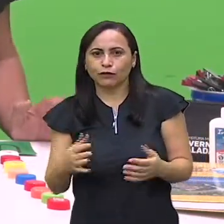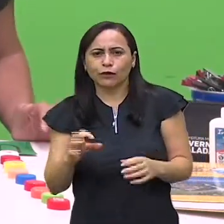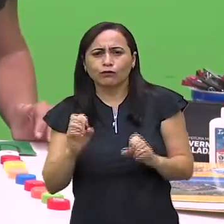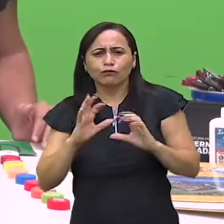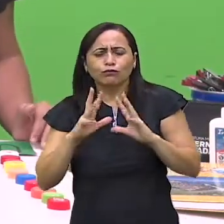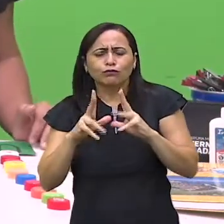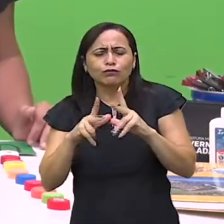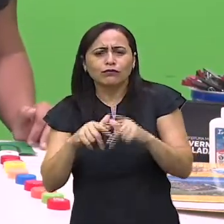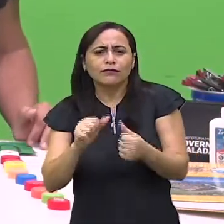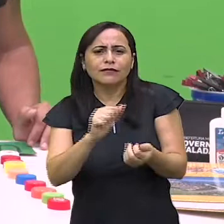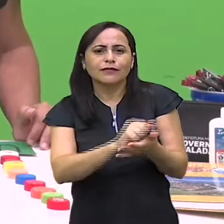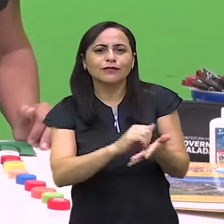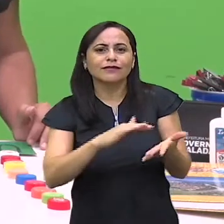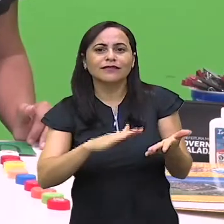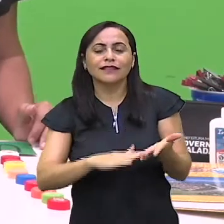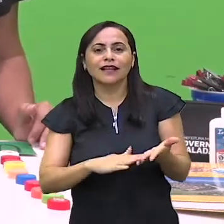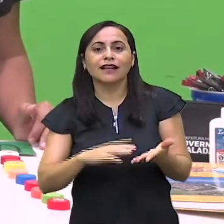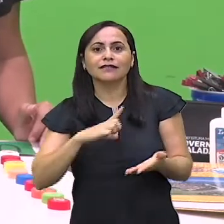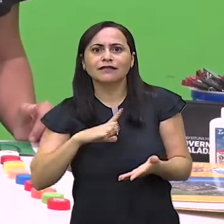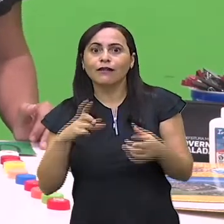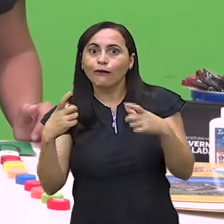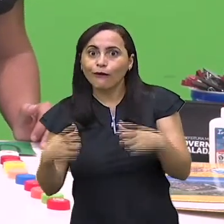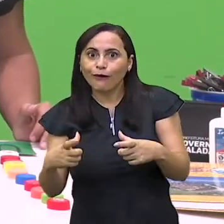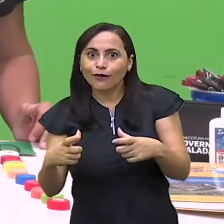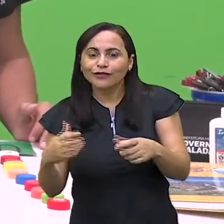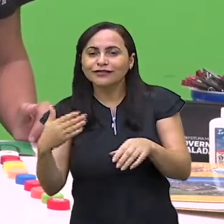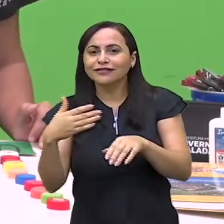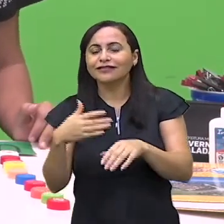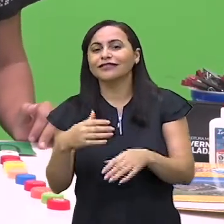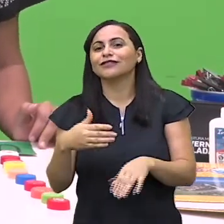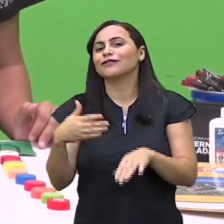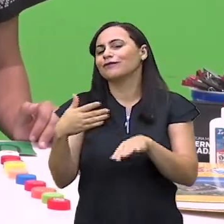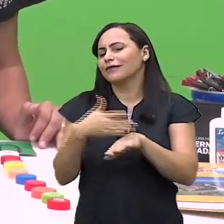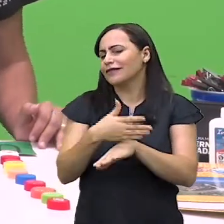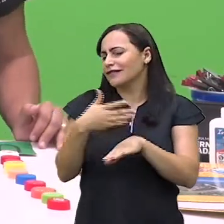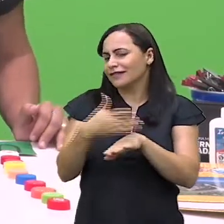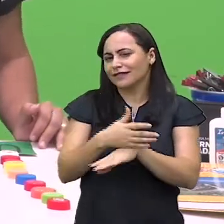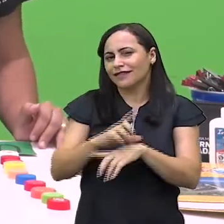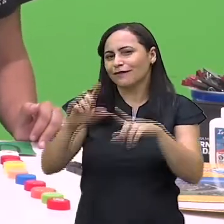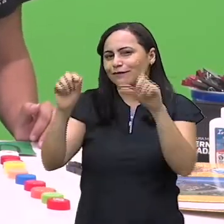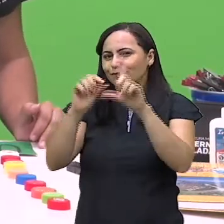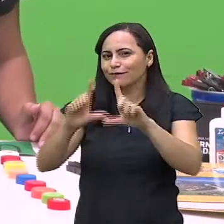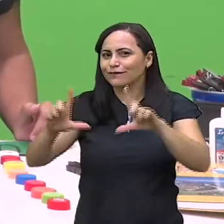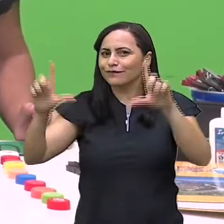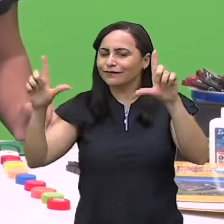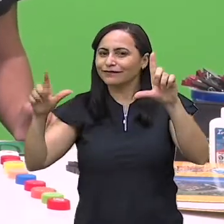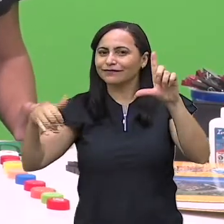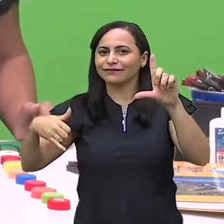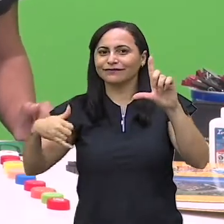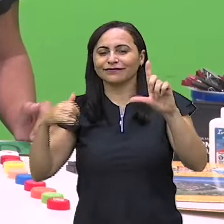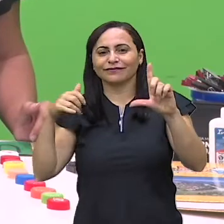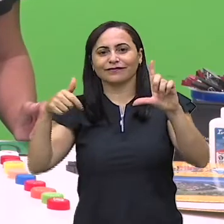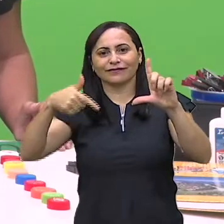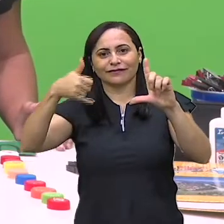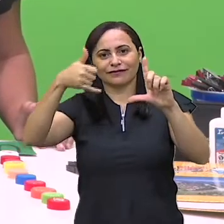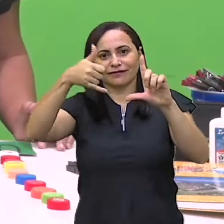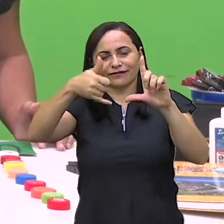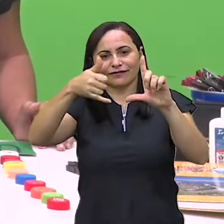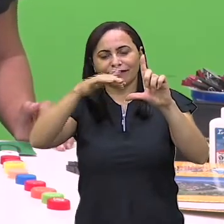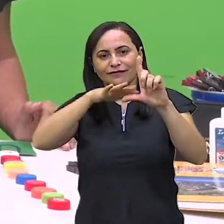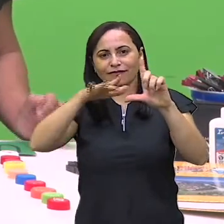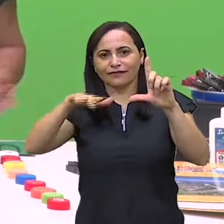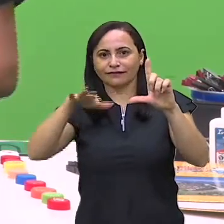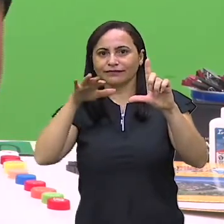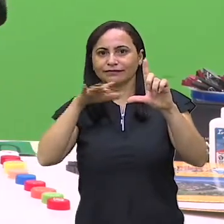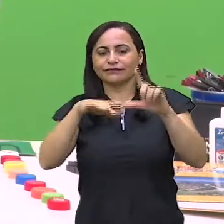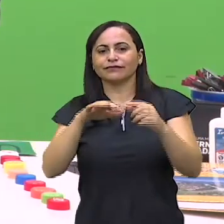nossa plataforma SmartGV. Para acessar, basta apontar a câmera do seu celular na imagem que aparece no canto